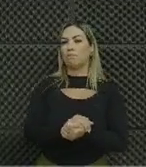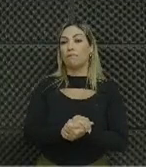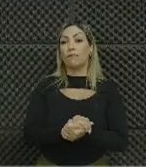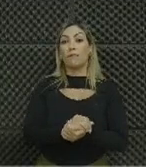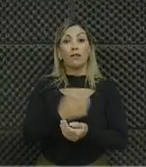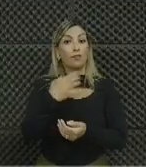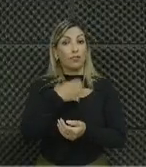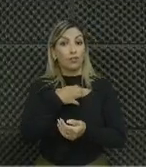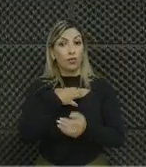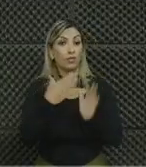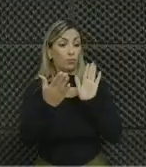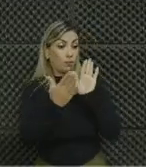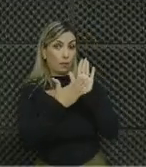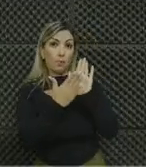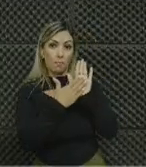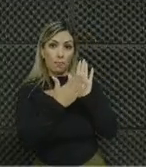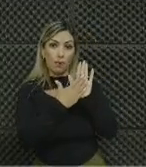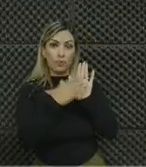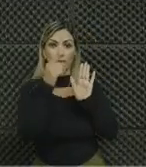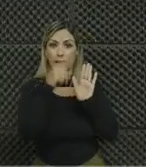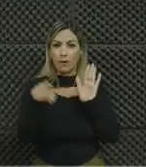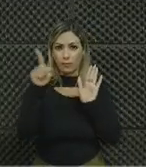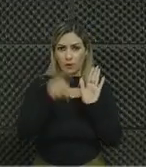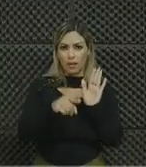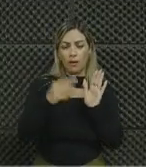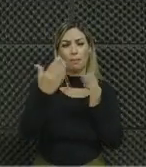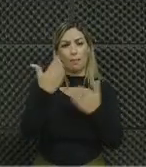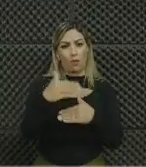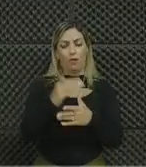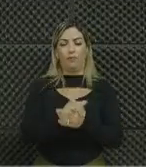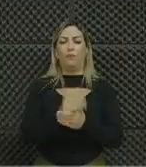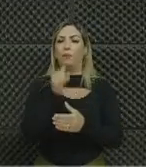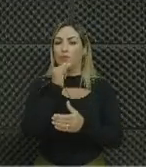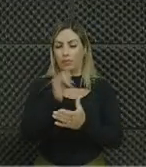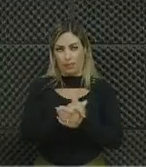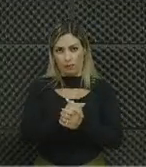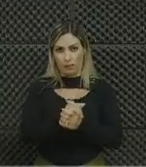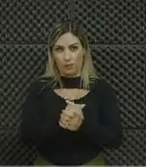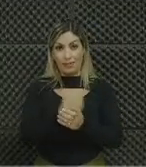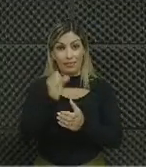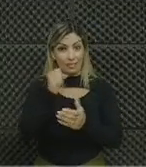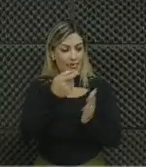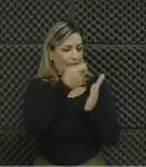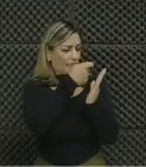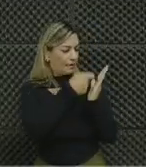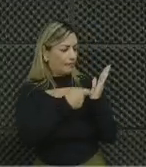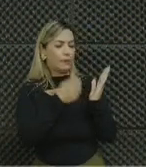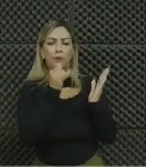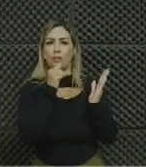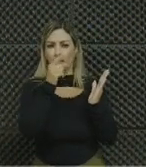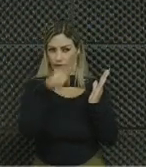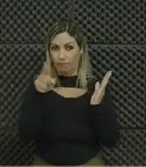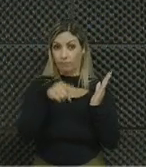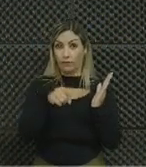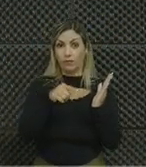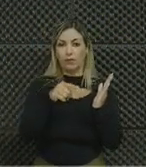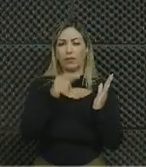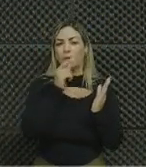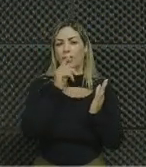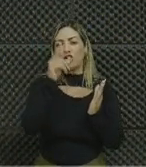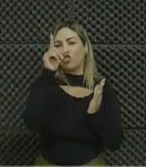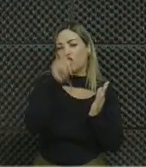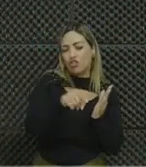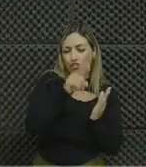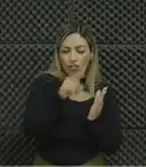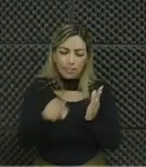As formas propositais de anulação. Então, se você de fato quiser anular a sua redação, por exemplo, fazer um X em